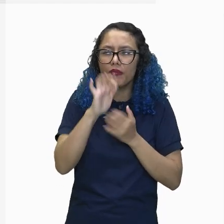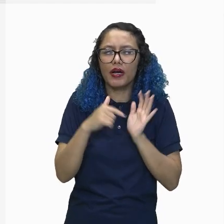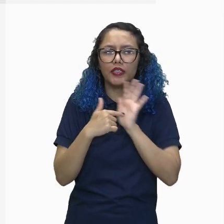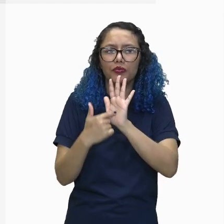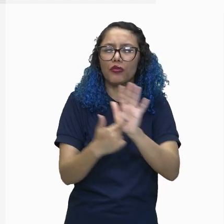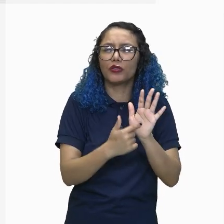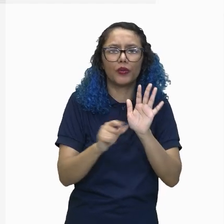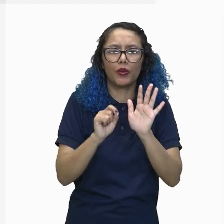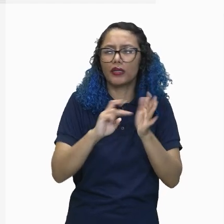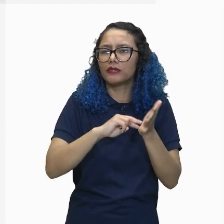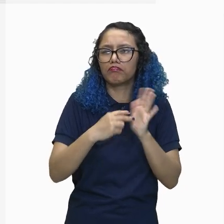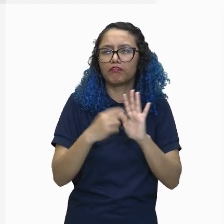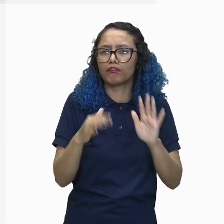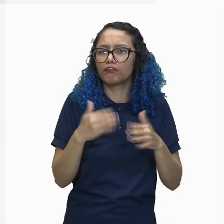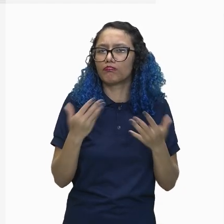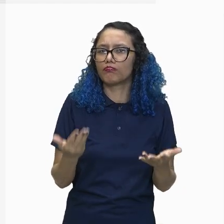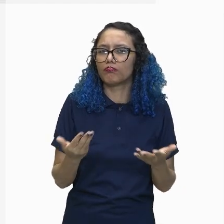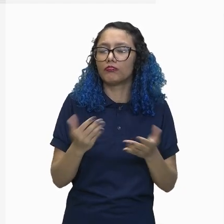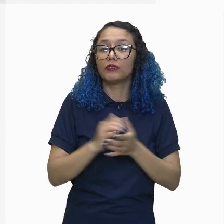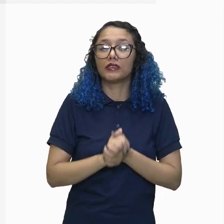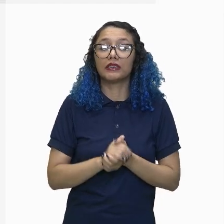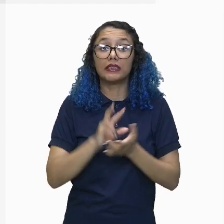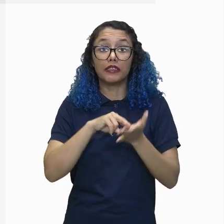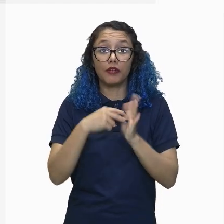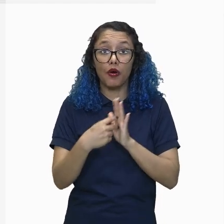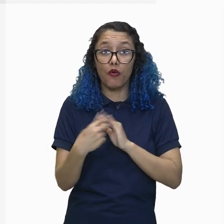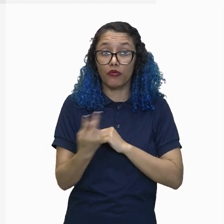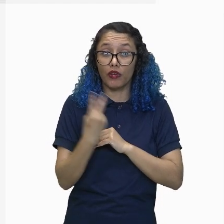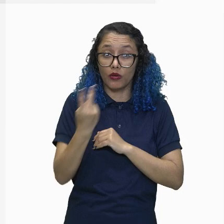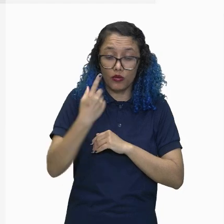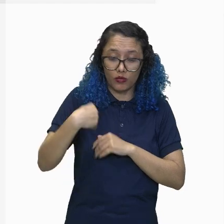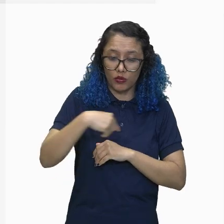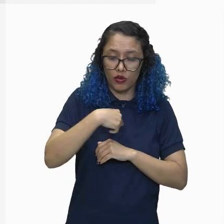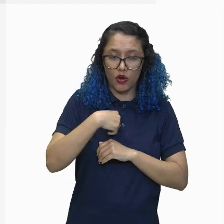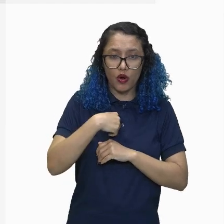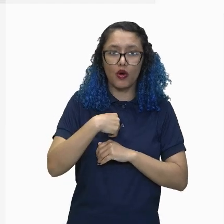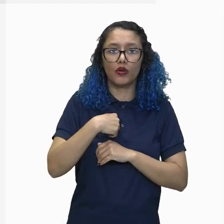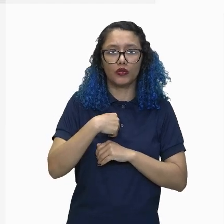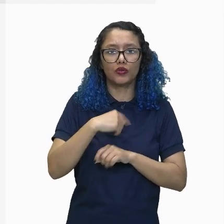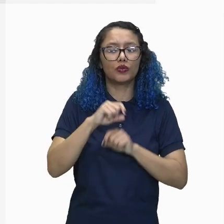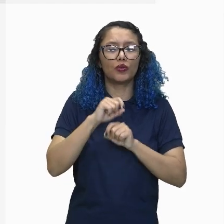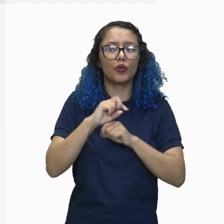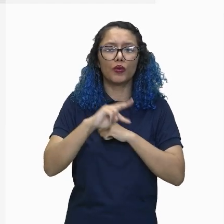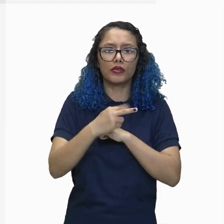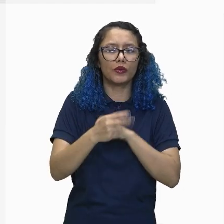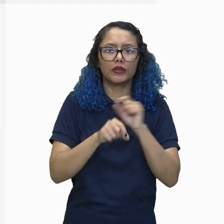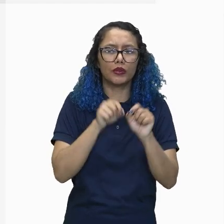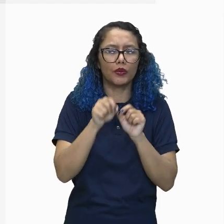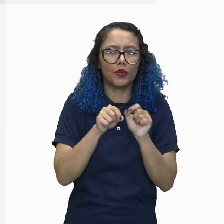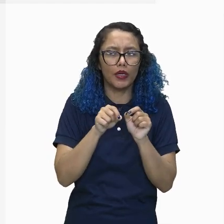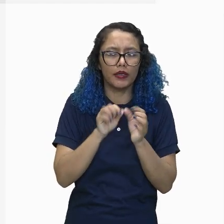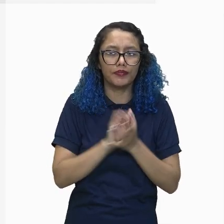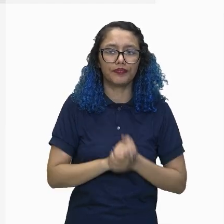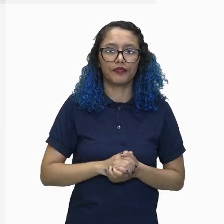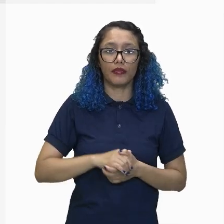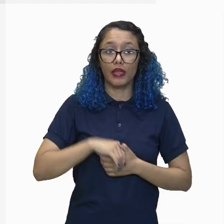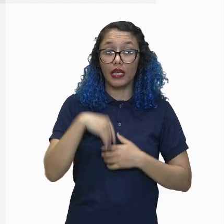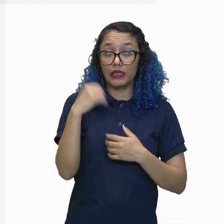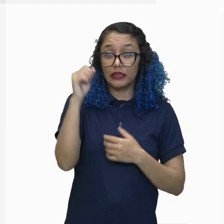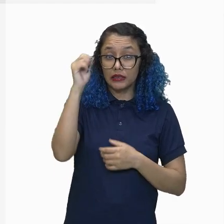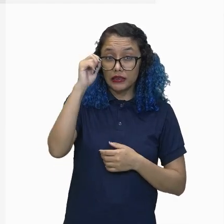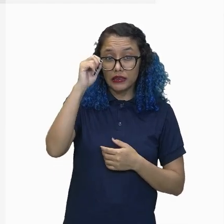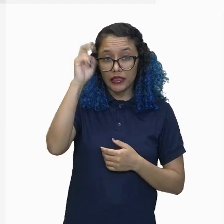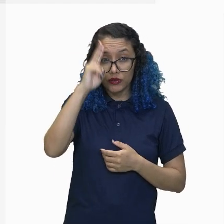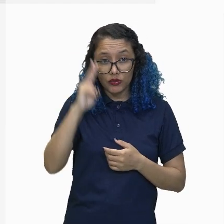nós? Que os valores, que todos nós, né, somos produtos históricos